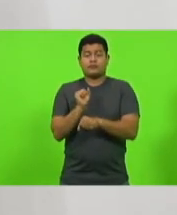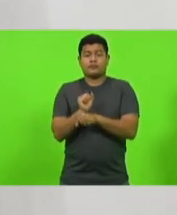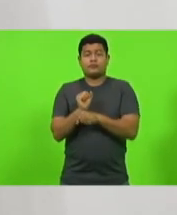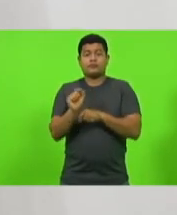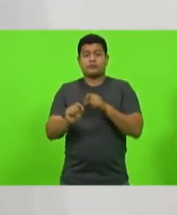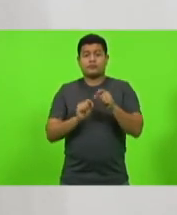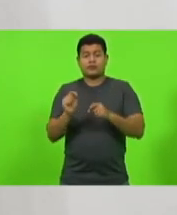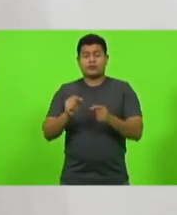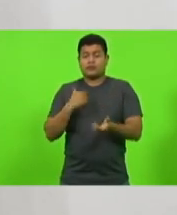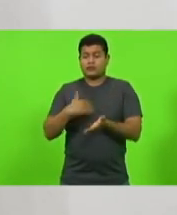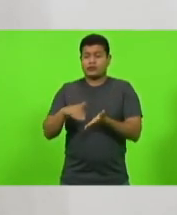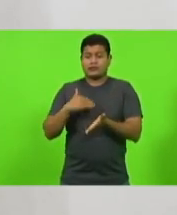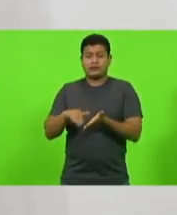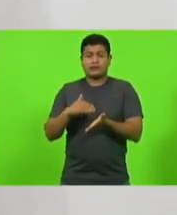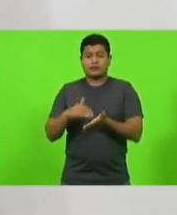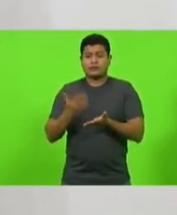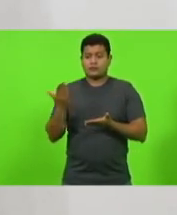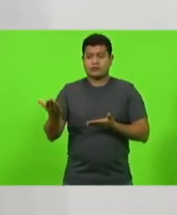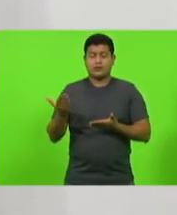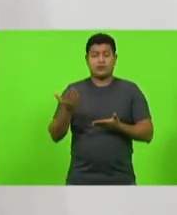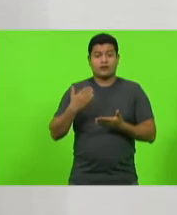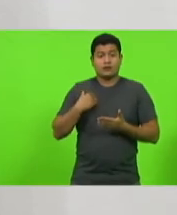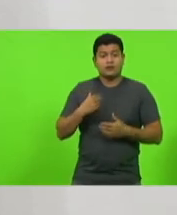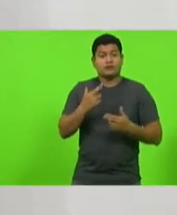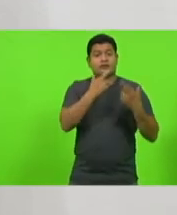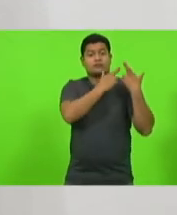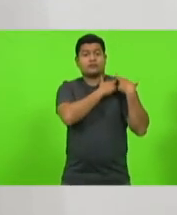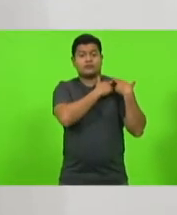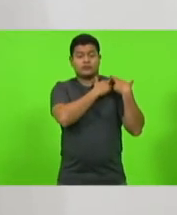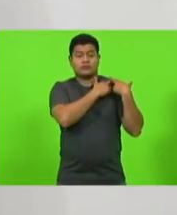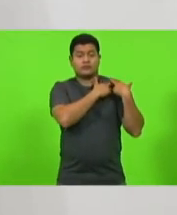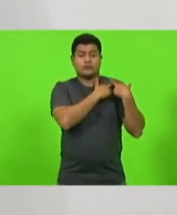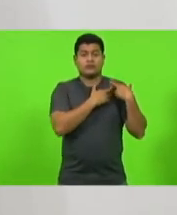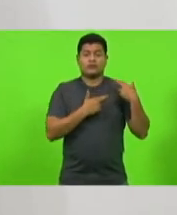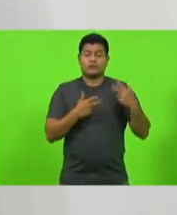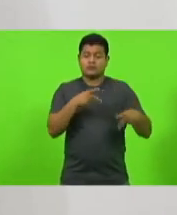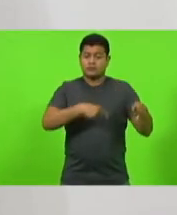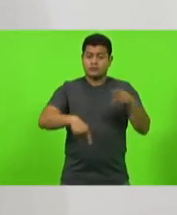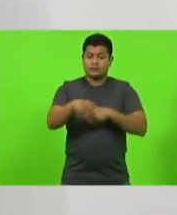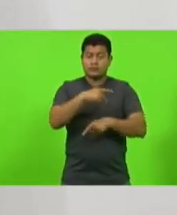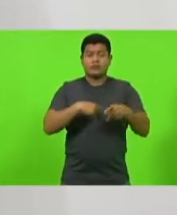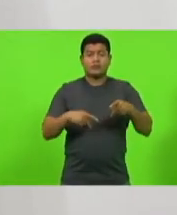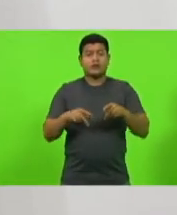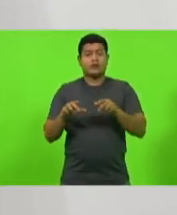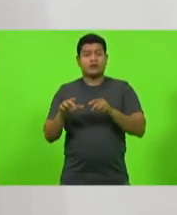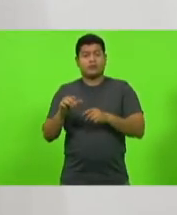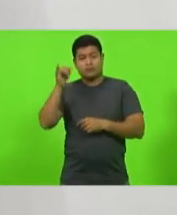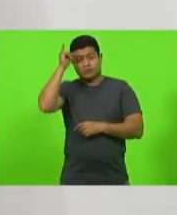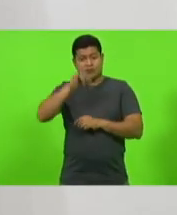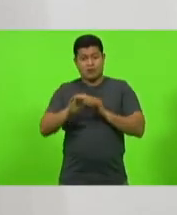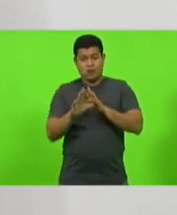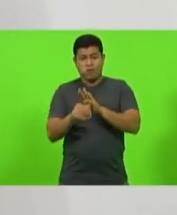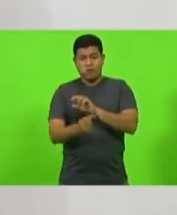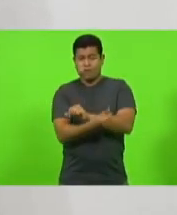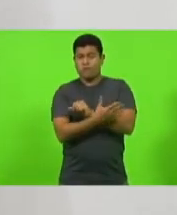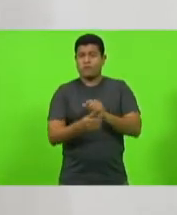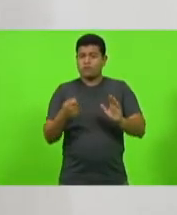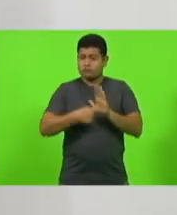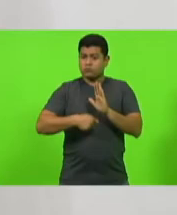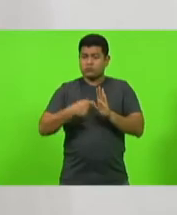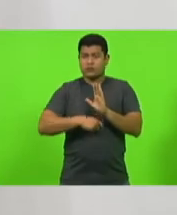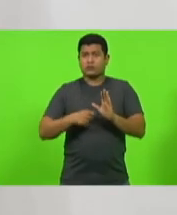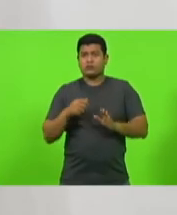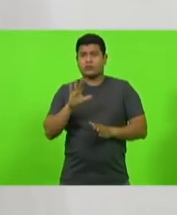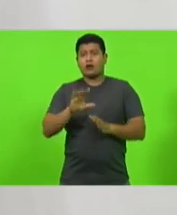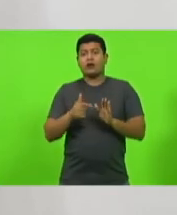comprometida com o dinheiro dos pagadores de impostos, comprometida com o combate à corrupção, era que apontasse, peraí,